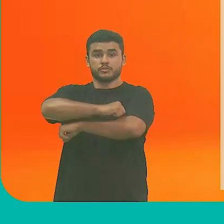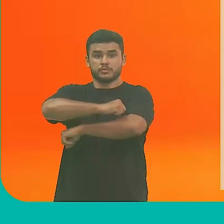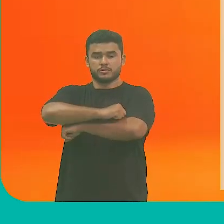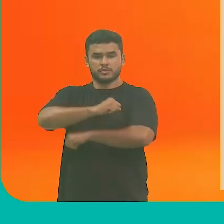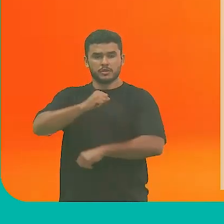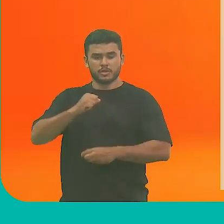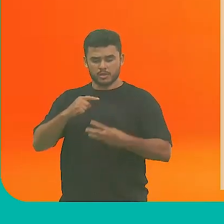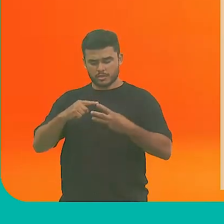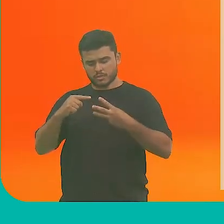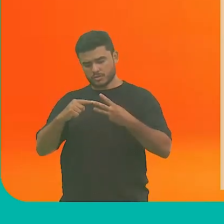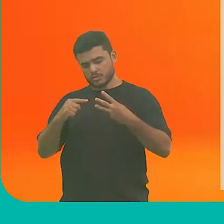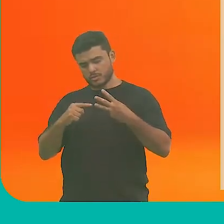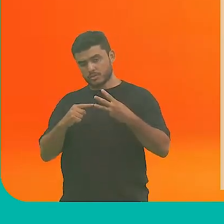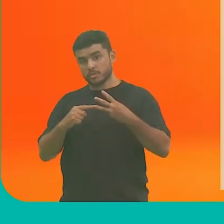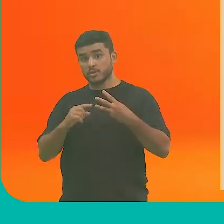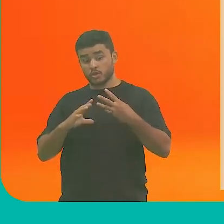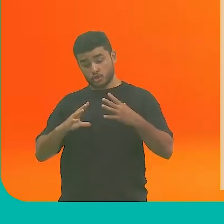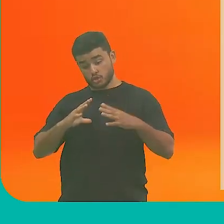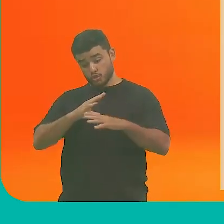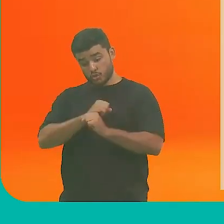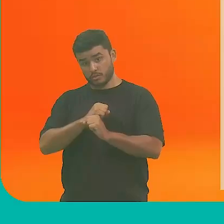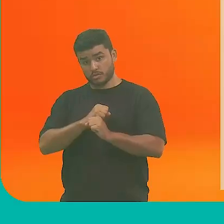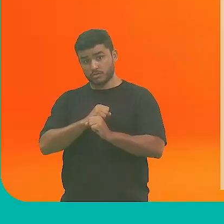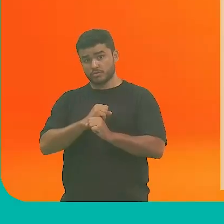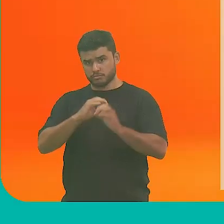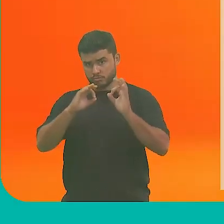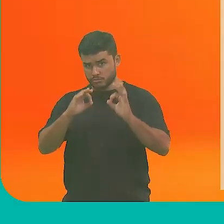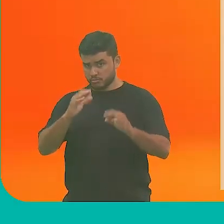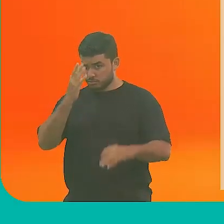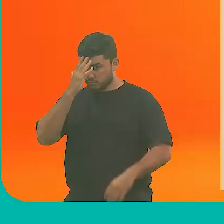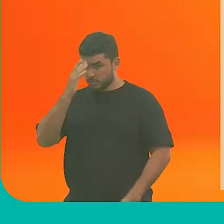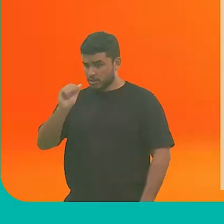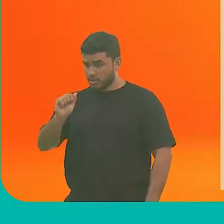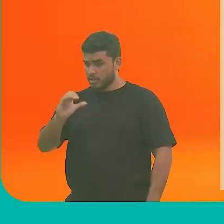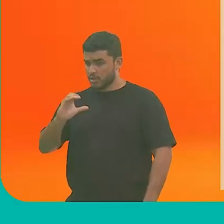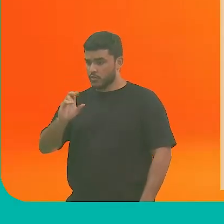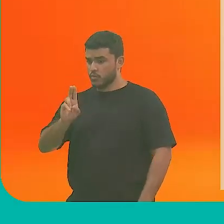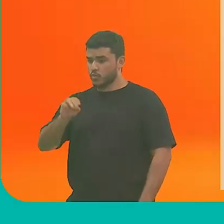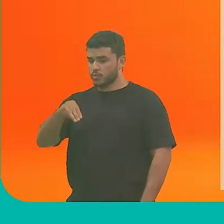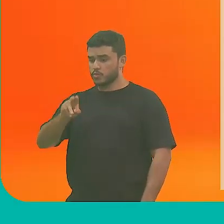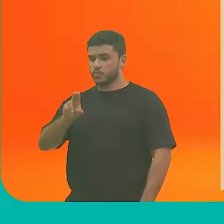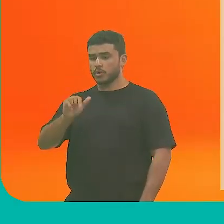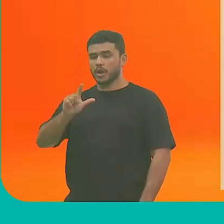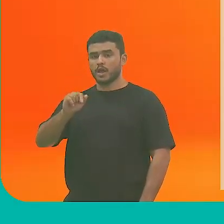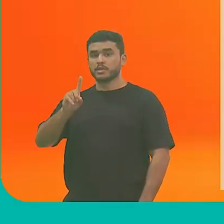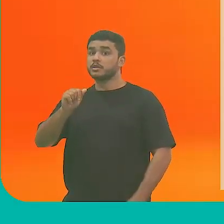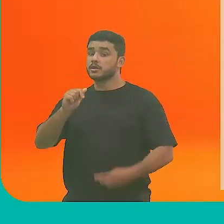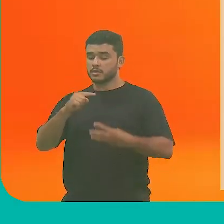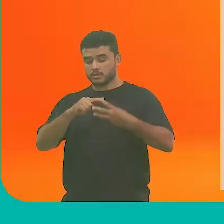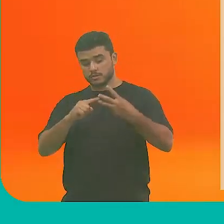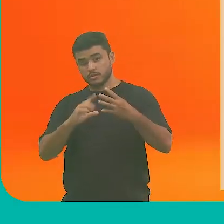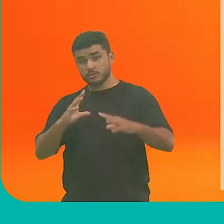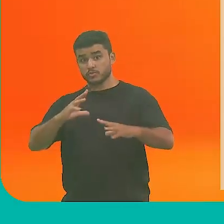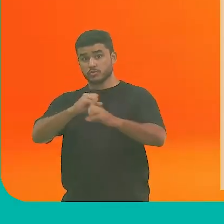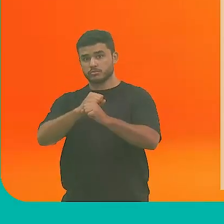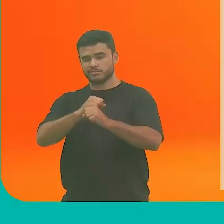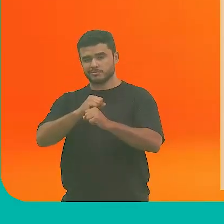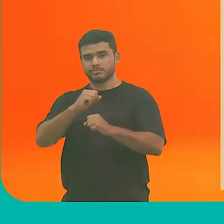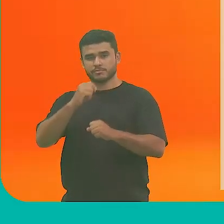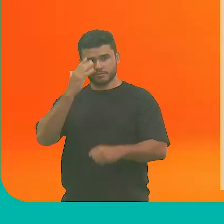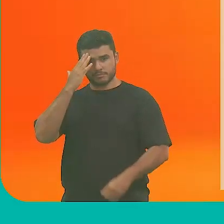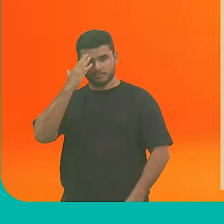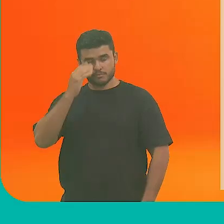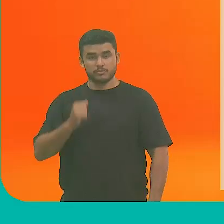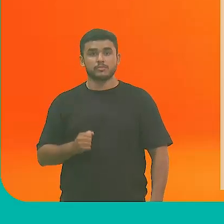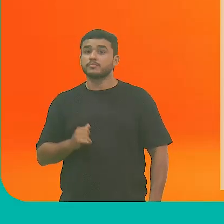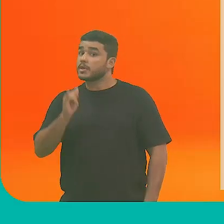que está acontecendo? Primeiro, ela passa quantos minutos em cada atividade? Não é 30? Então, se